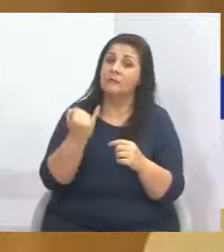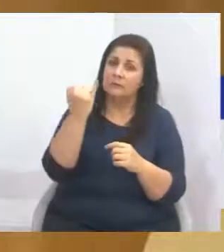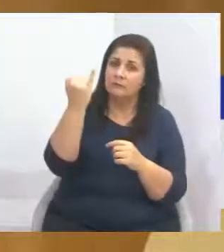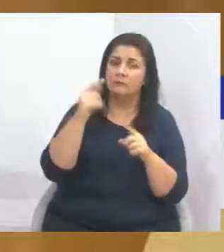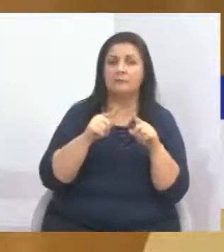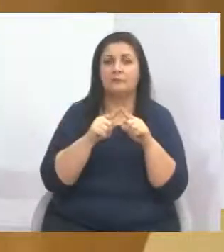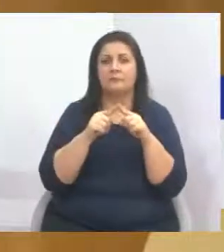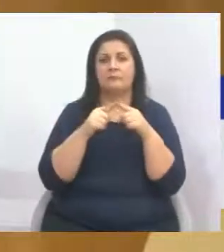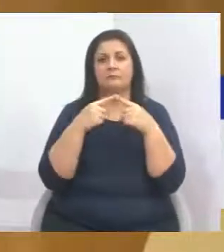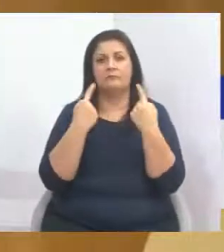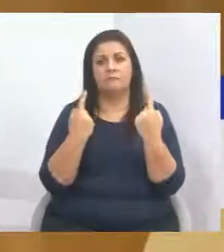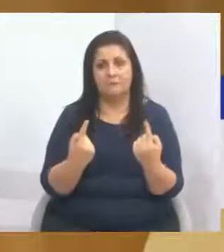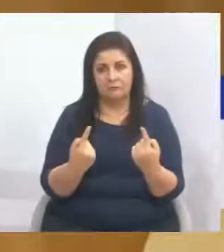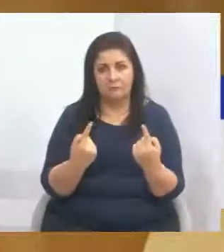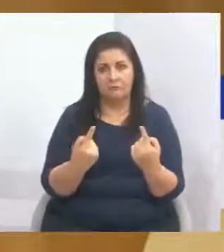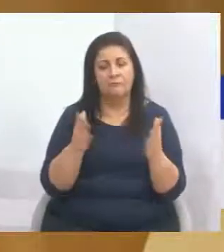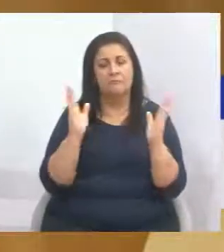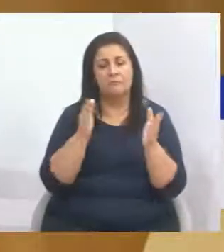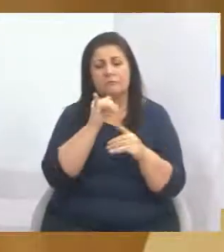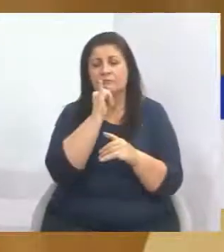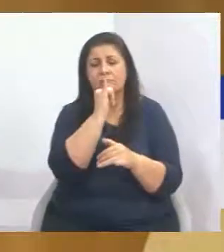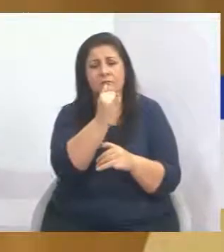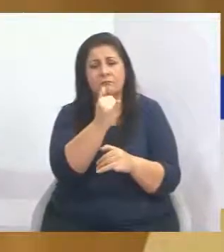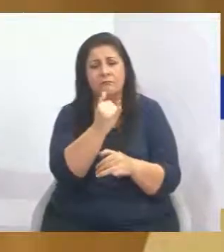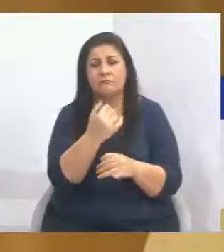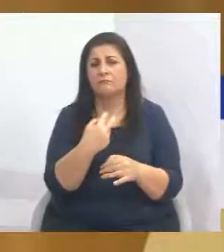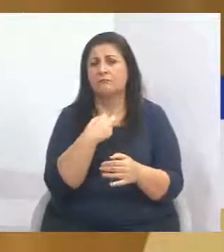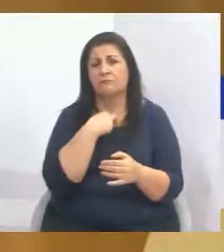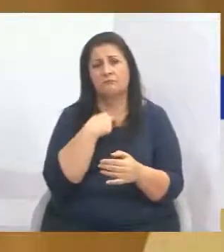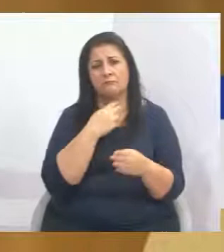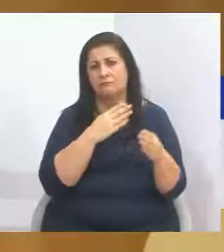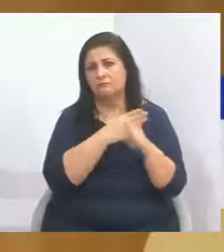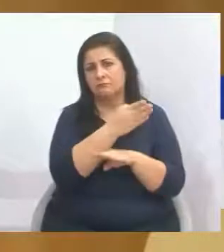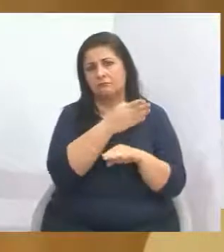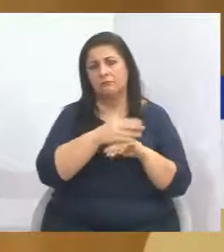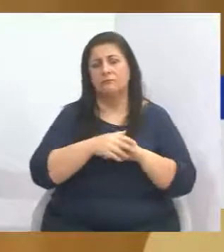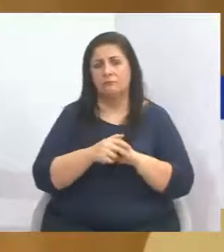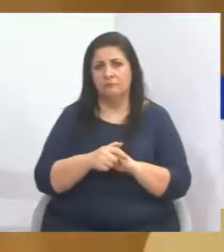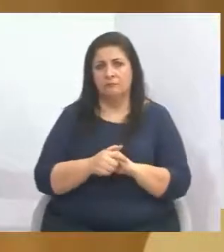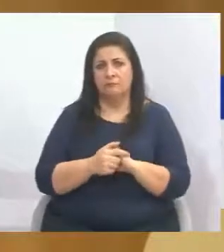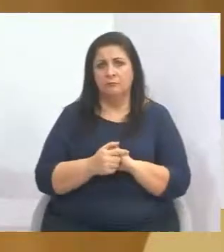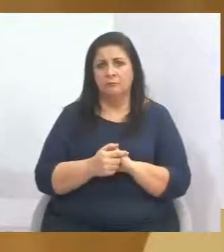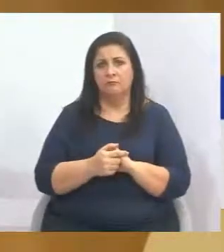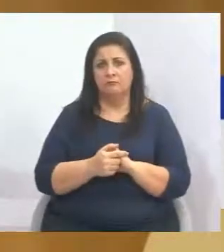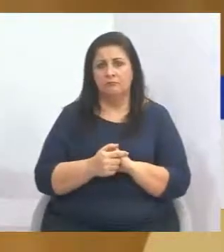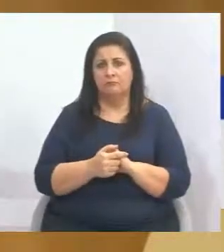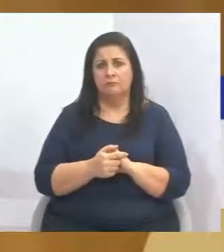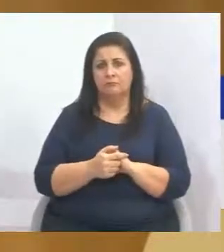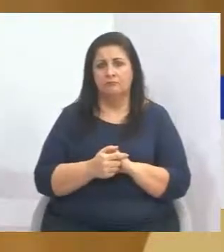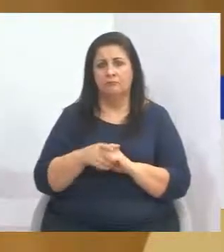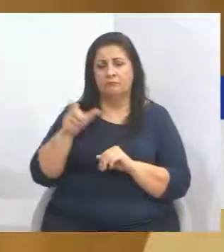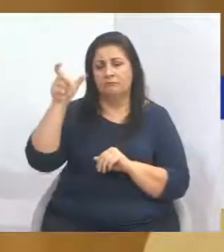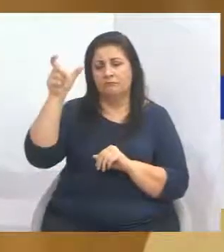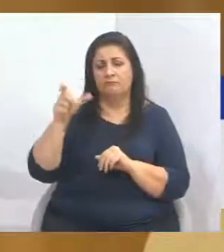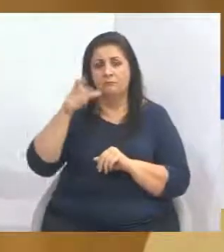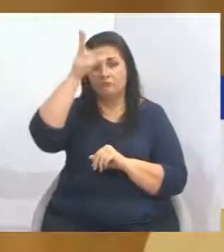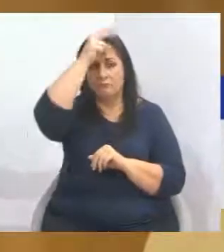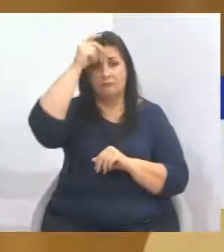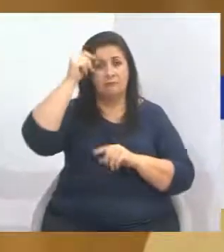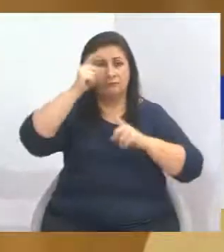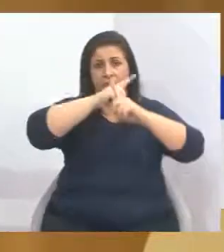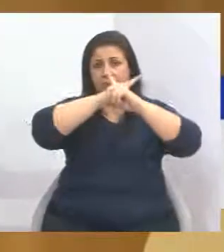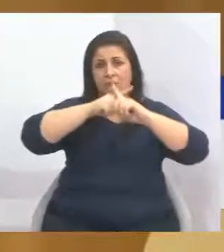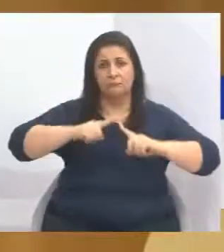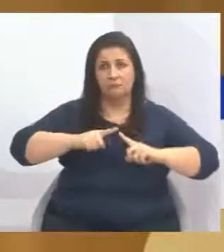Mas foi advertido de que haveria a possibilidade do prefeito estar vetando. E realmente o que